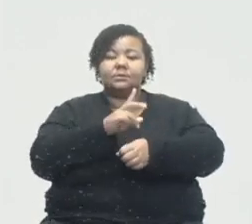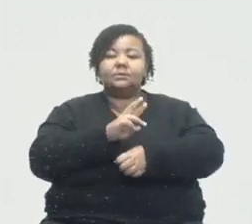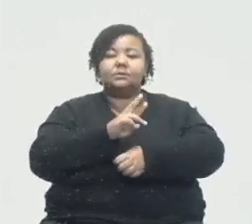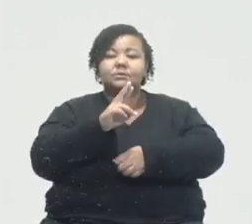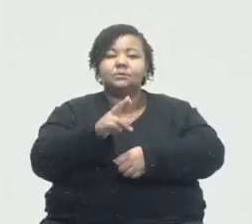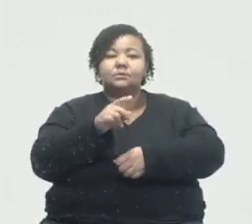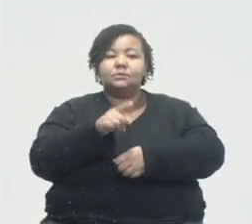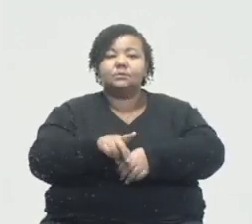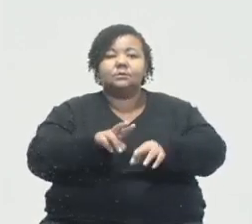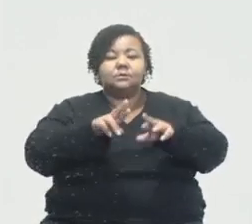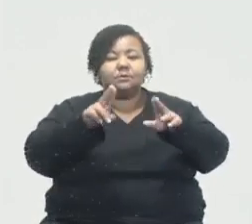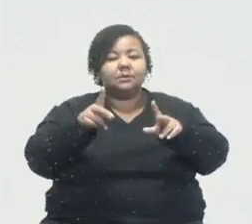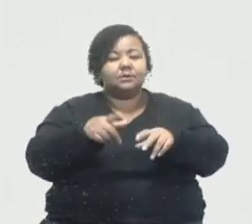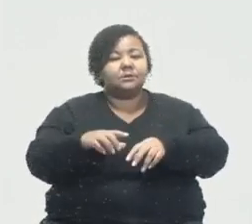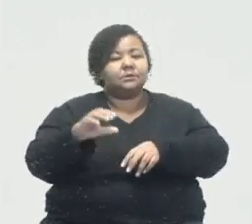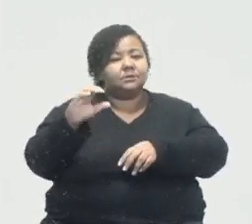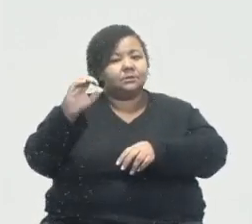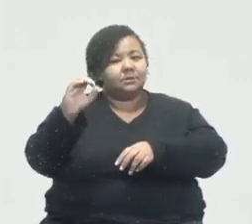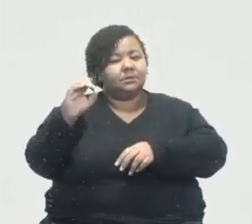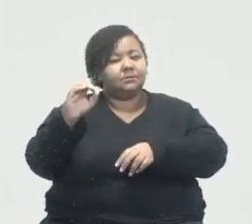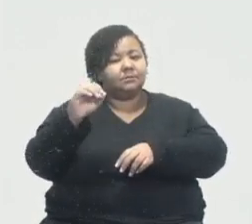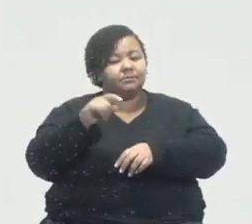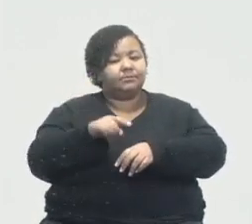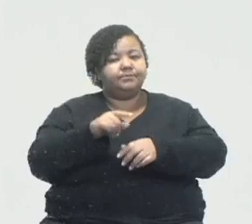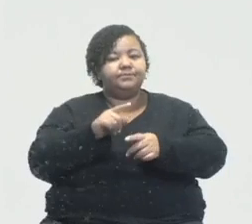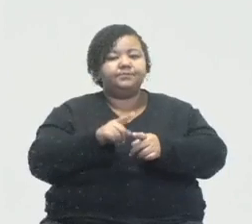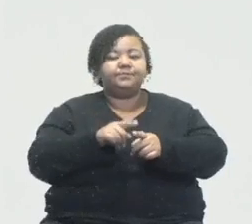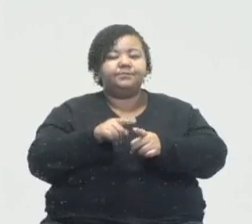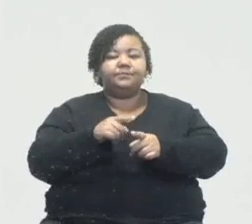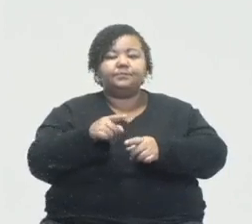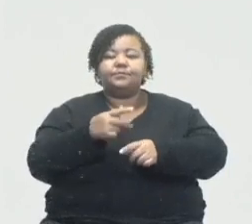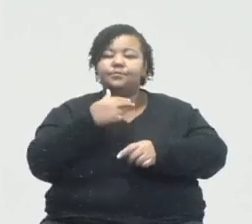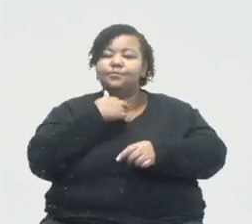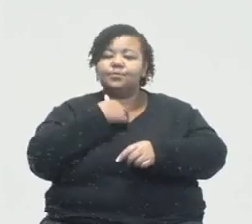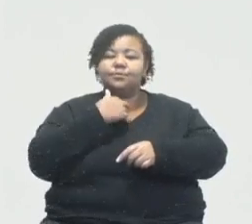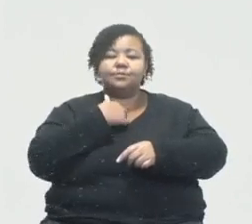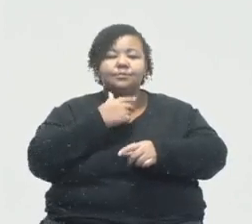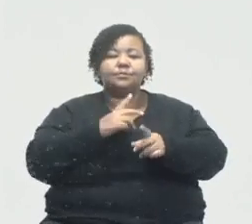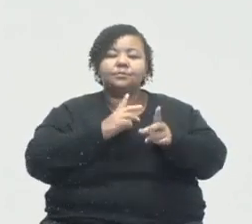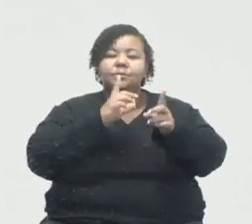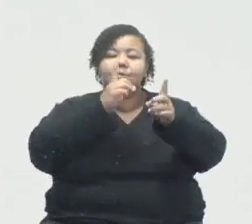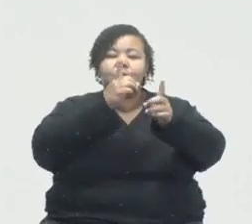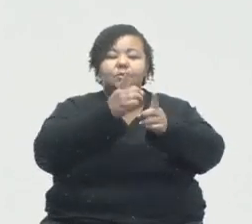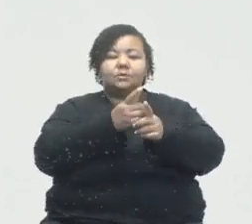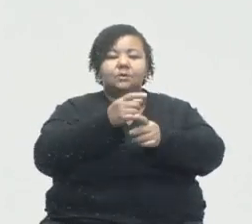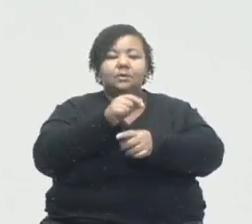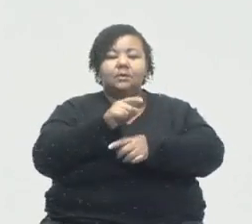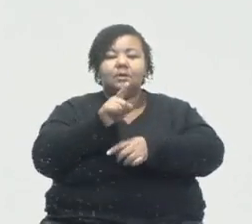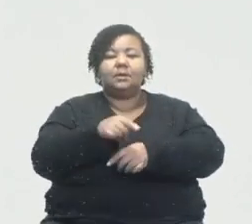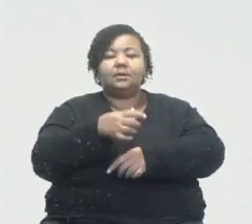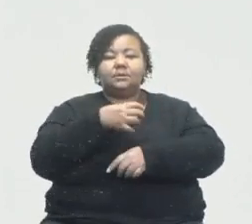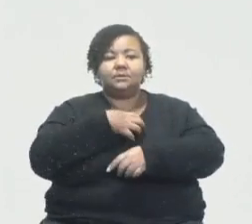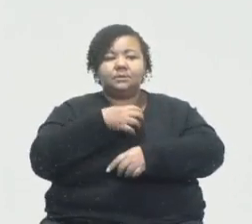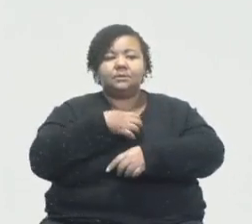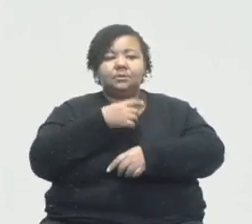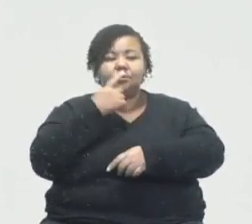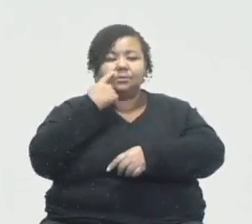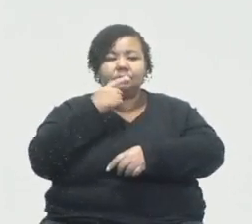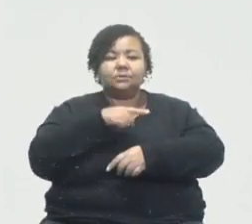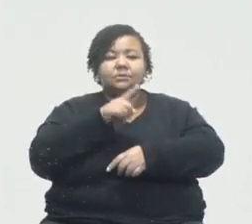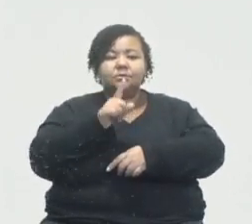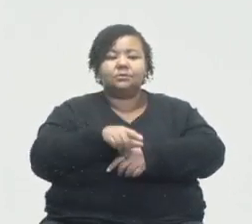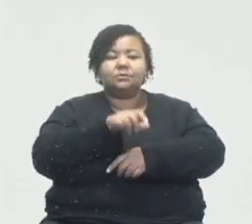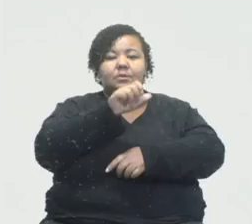apresentar soluções diferentes da trivial. Então, eu não posso encontrar aquela situação lá que o